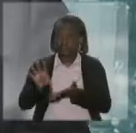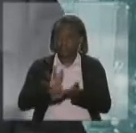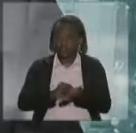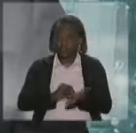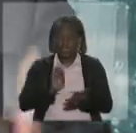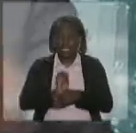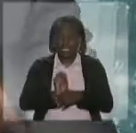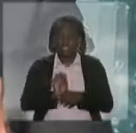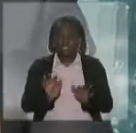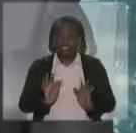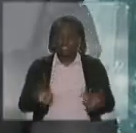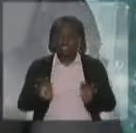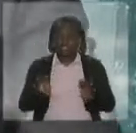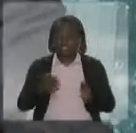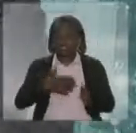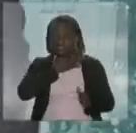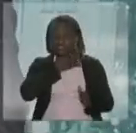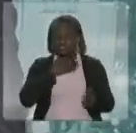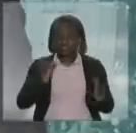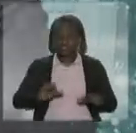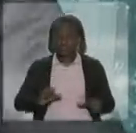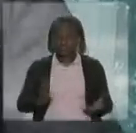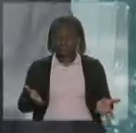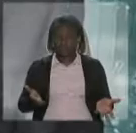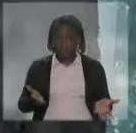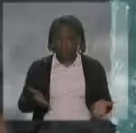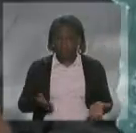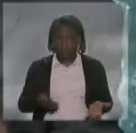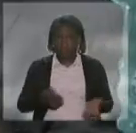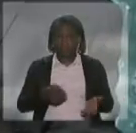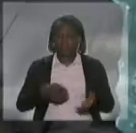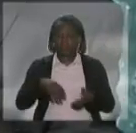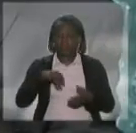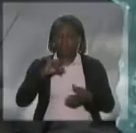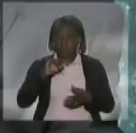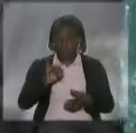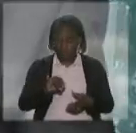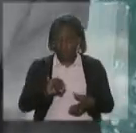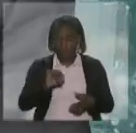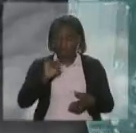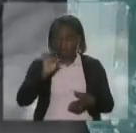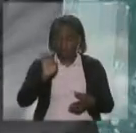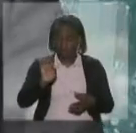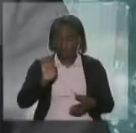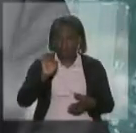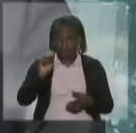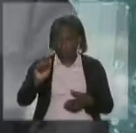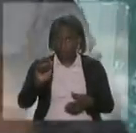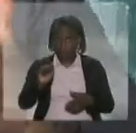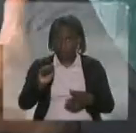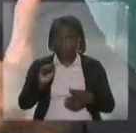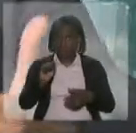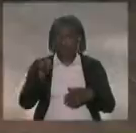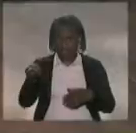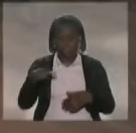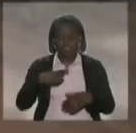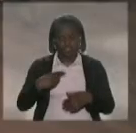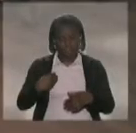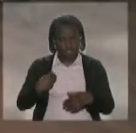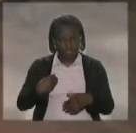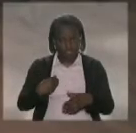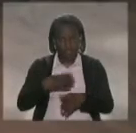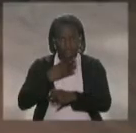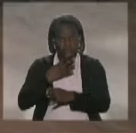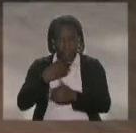mínimo falido o instituto de engenharia que o doutor nilo conhece bem